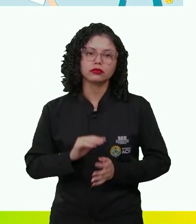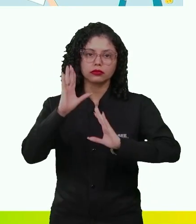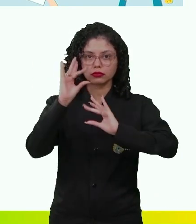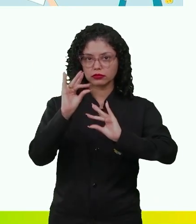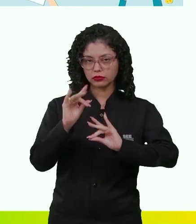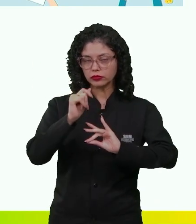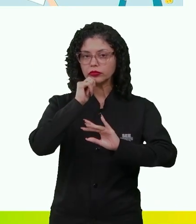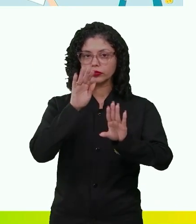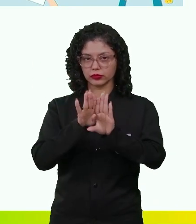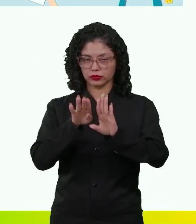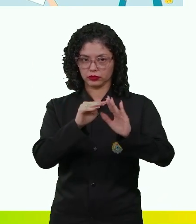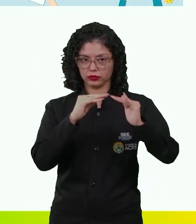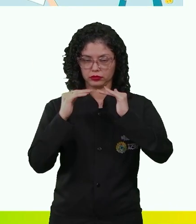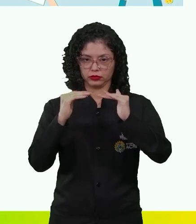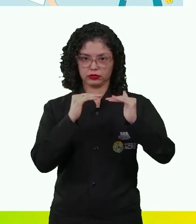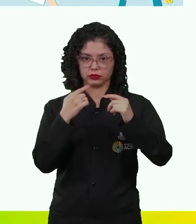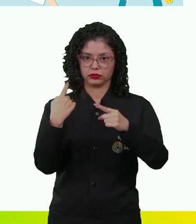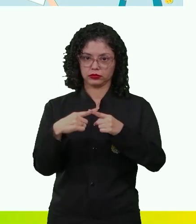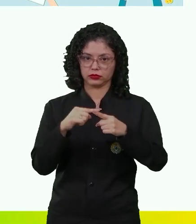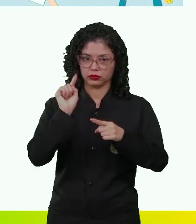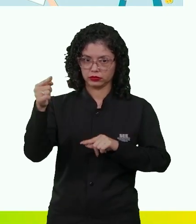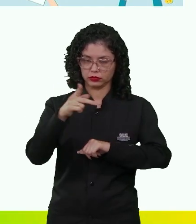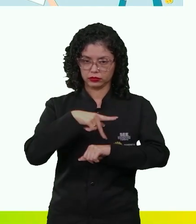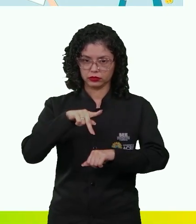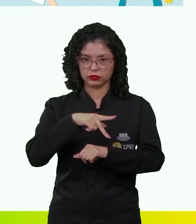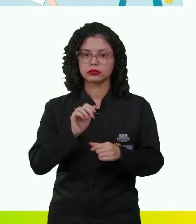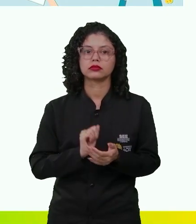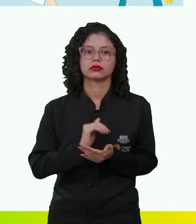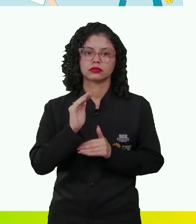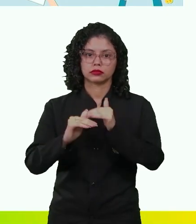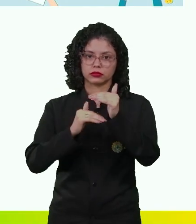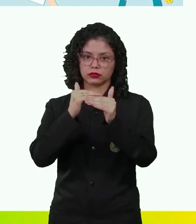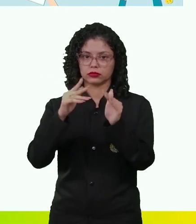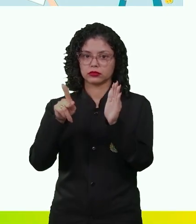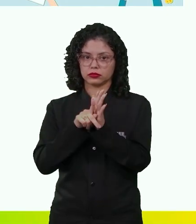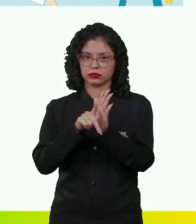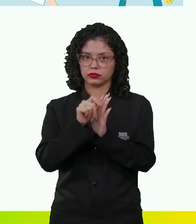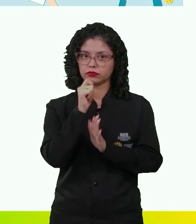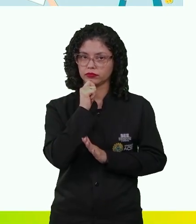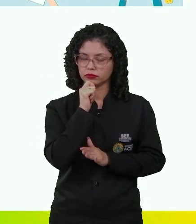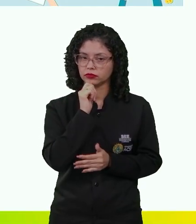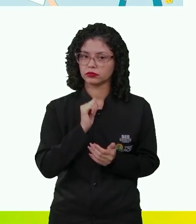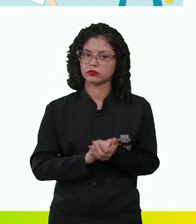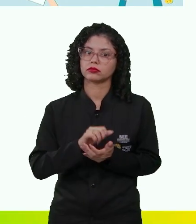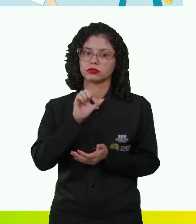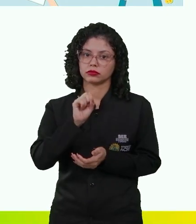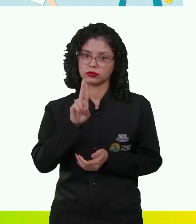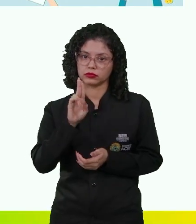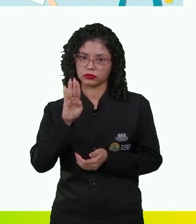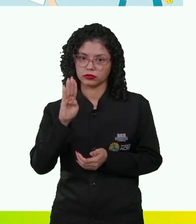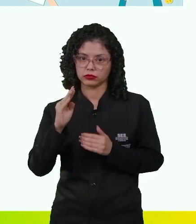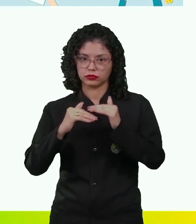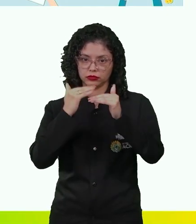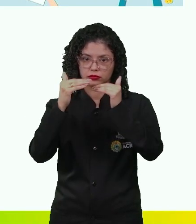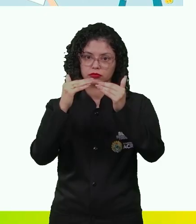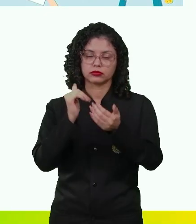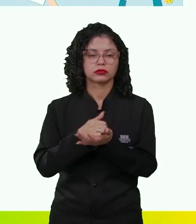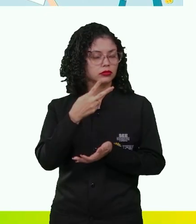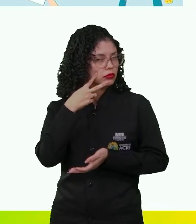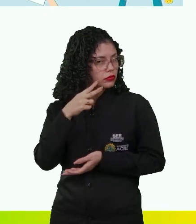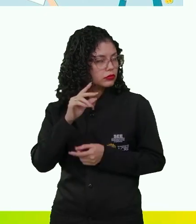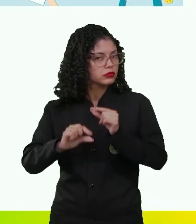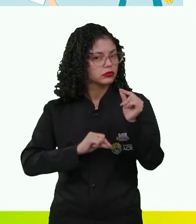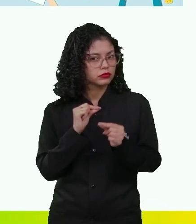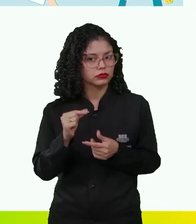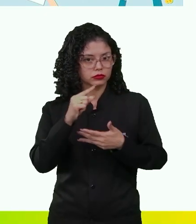medem por que aquele país é desenvolvido ou subdesenvolvido. Observa-se